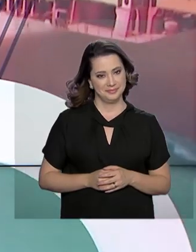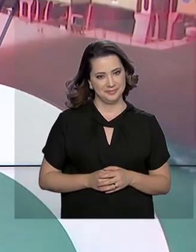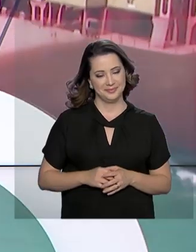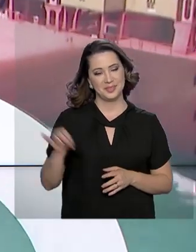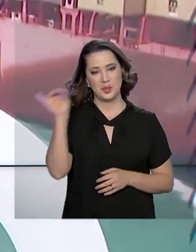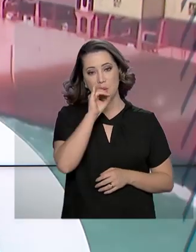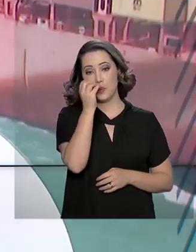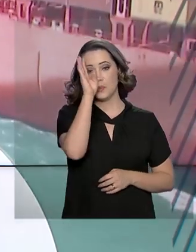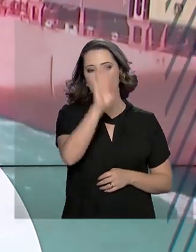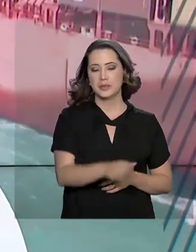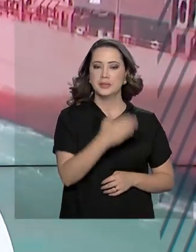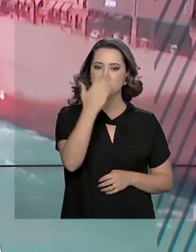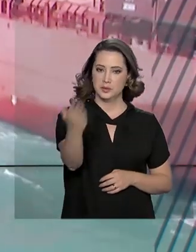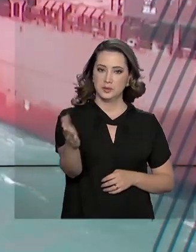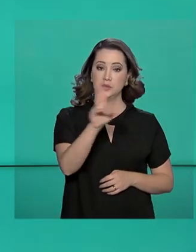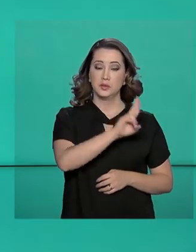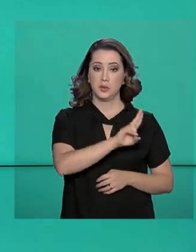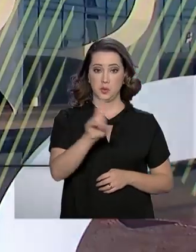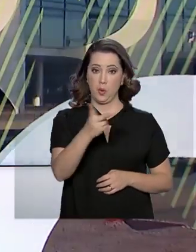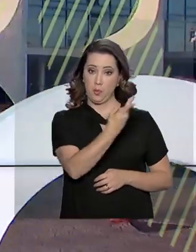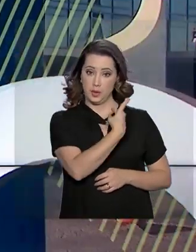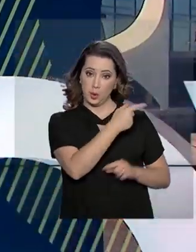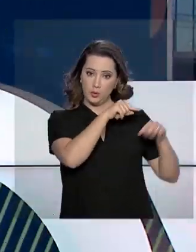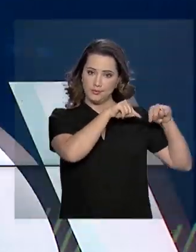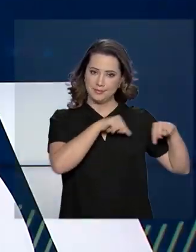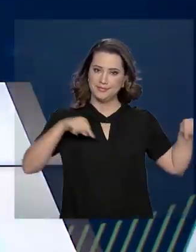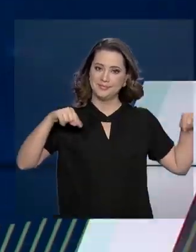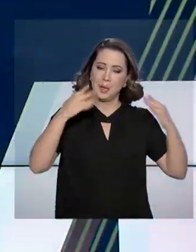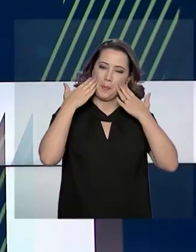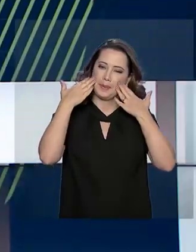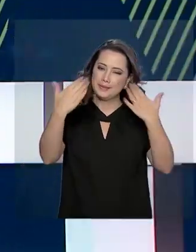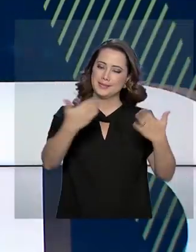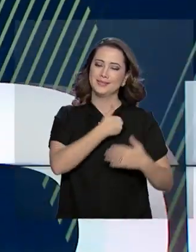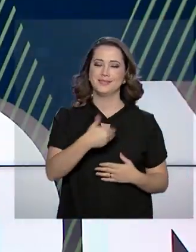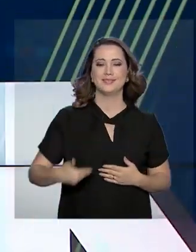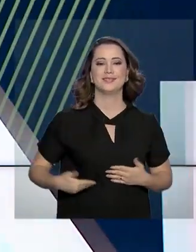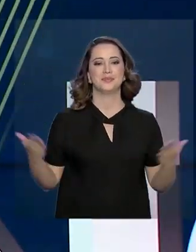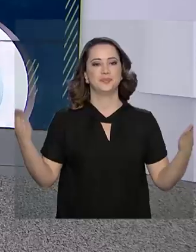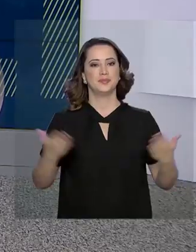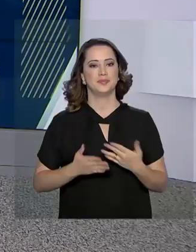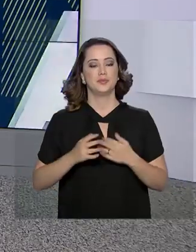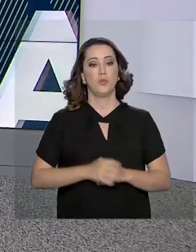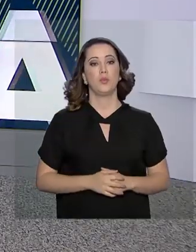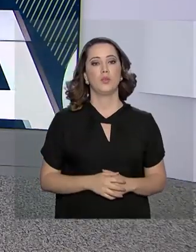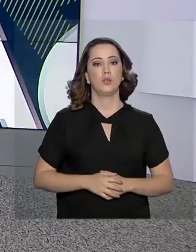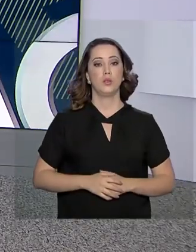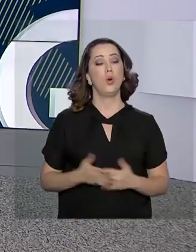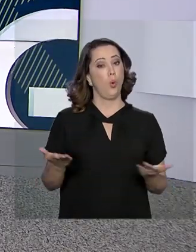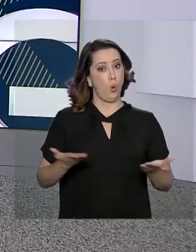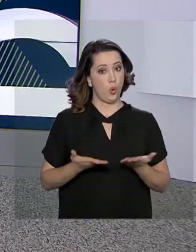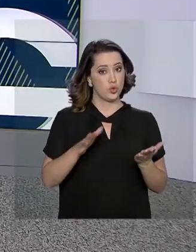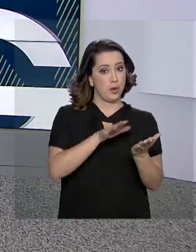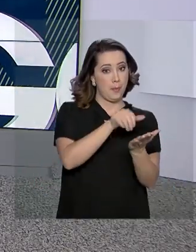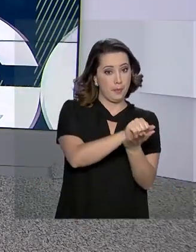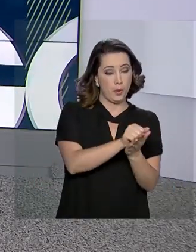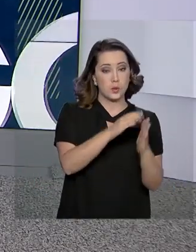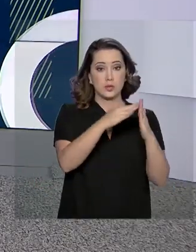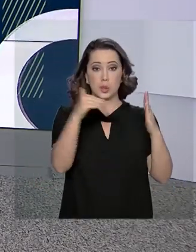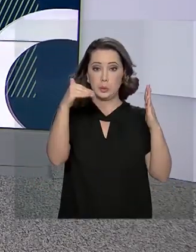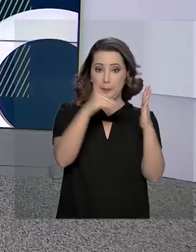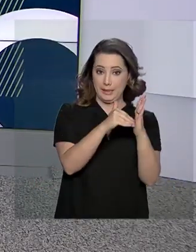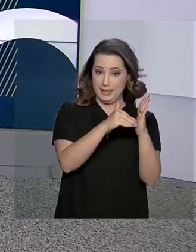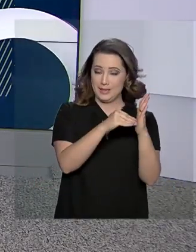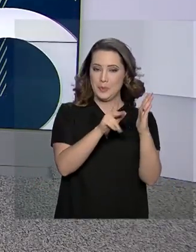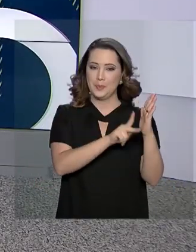Olá, boa tarde pra você, sou Lilian Reis e estamos de volta com Governo Agora. Tomou posse hoje no Palácio do